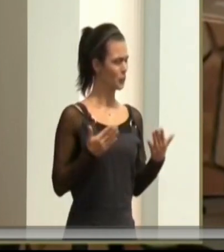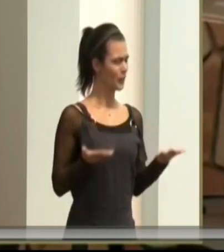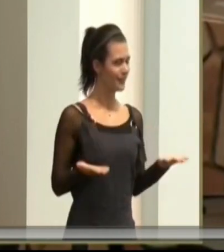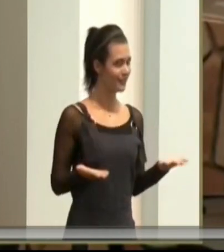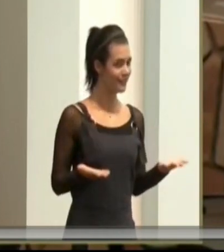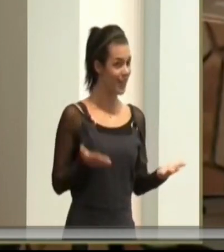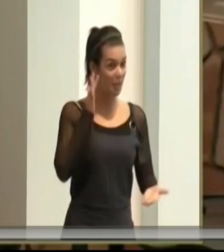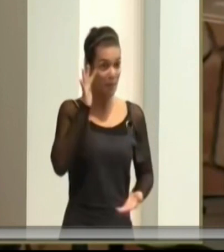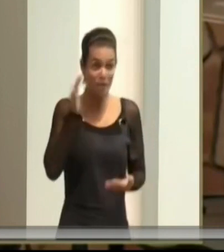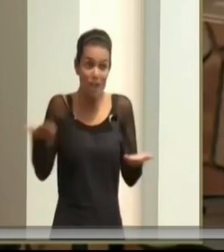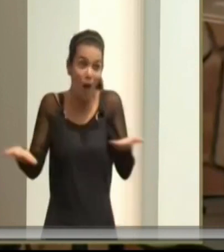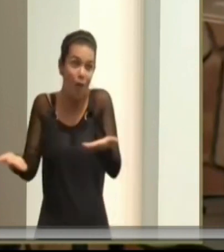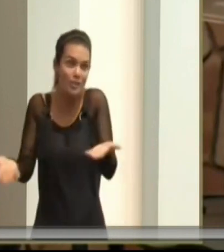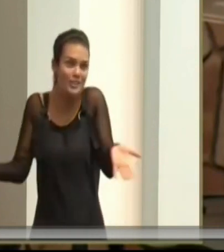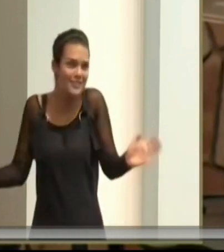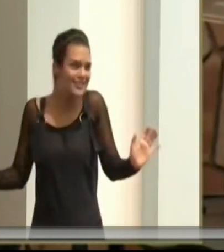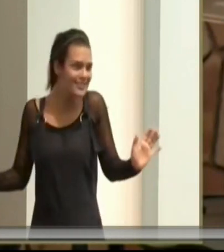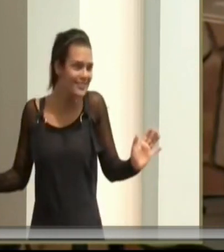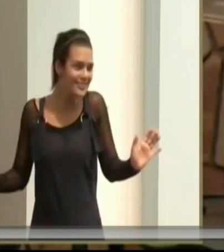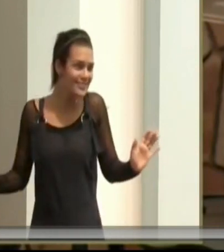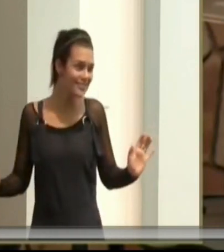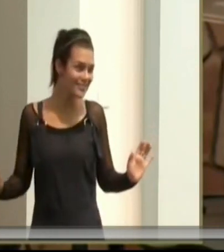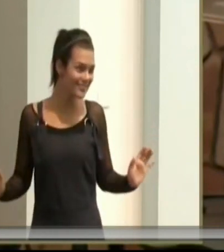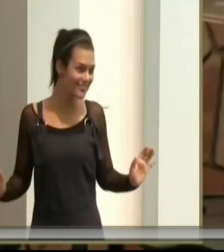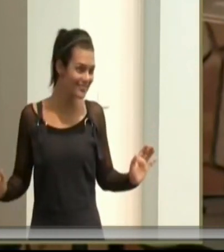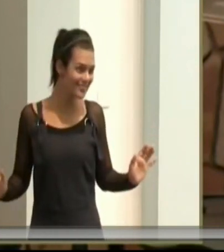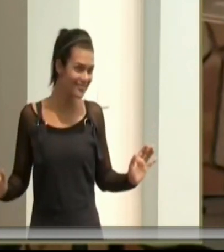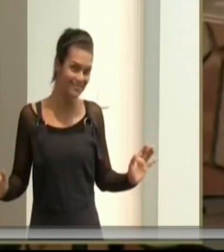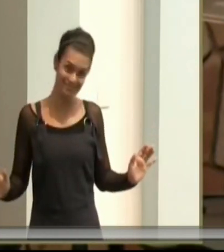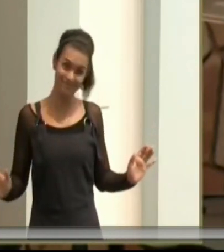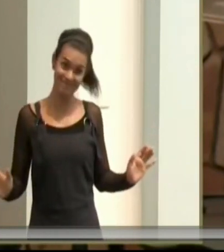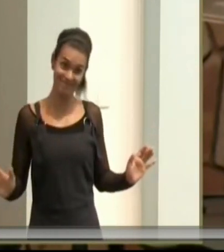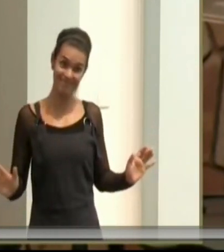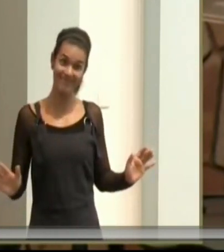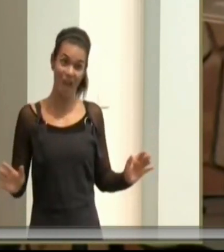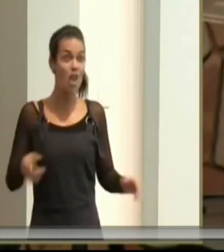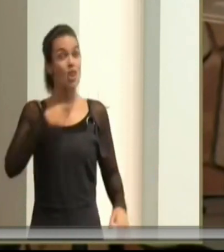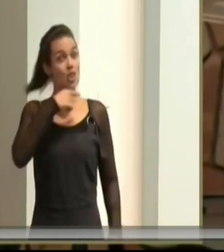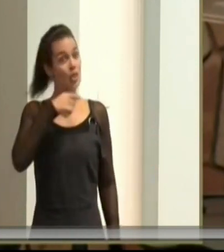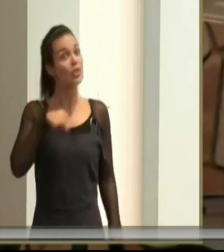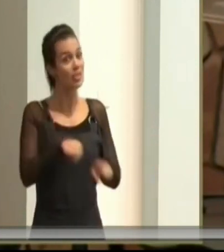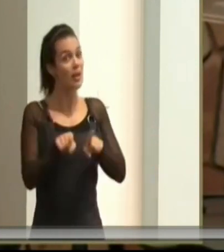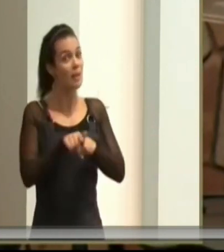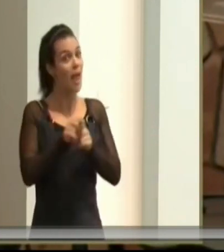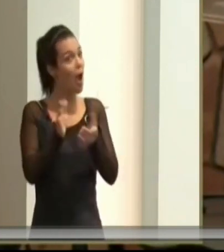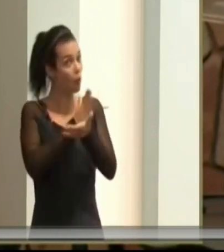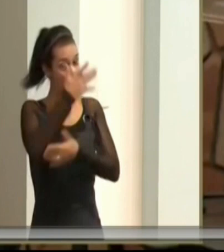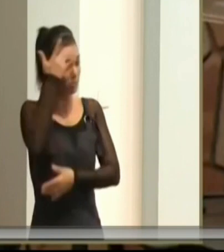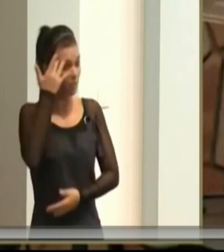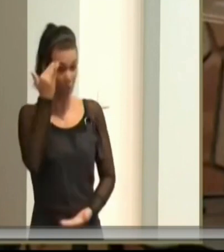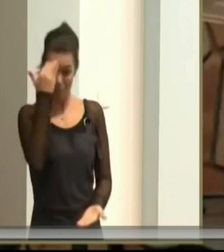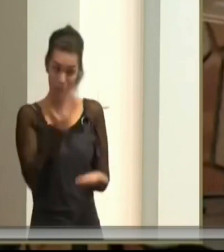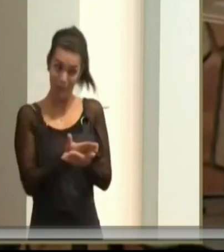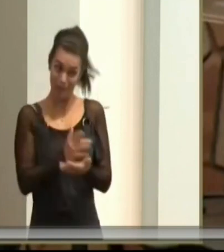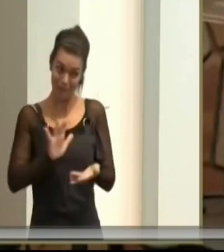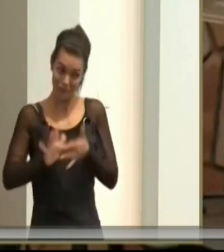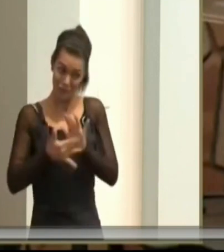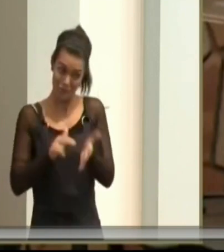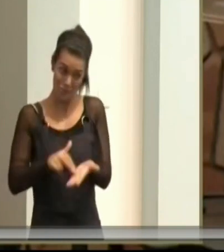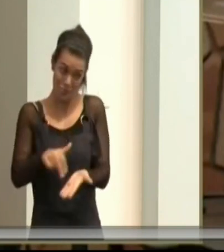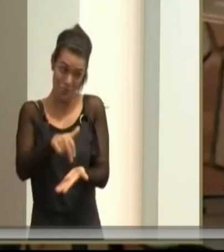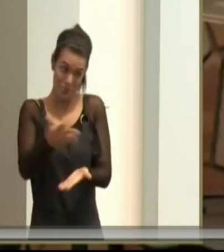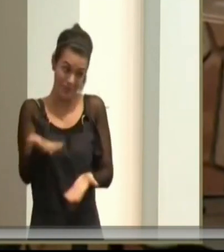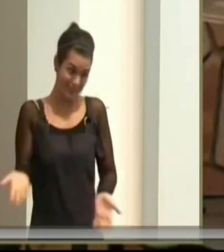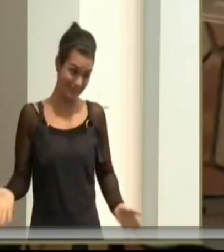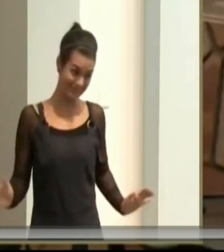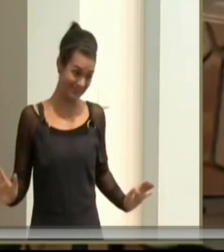nosso evangelho não termina com um cadáver, mas num conquistador, não numa tumba, mas